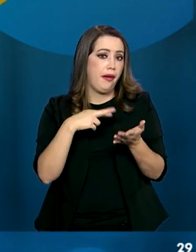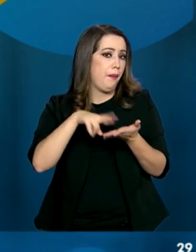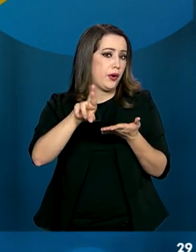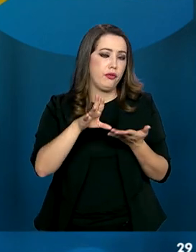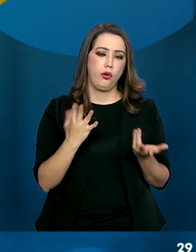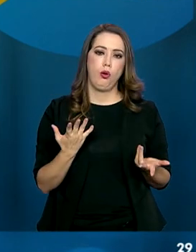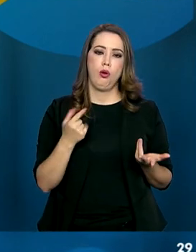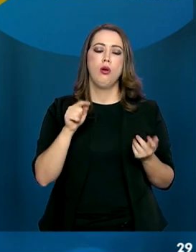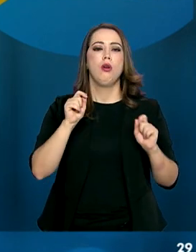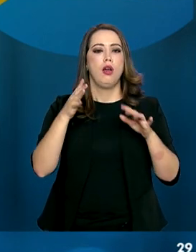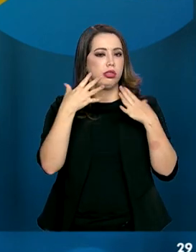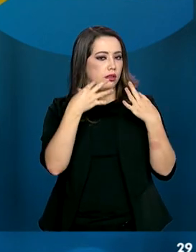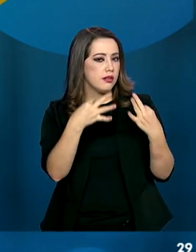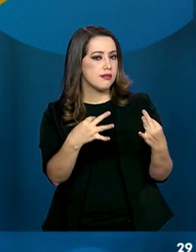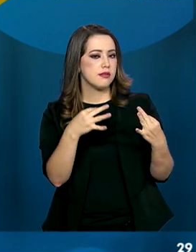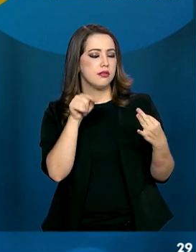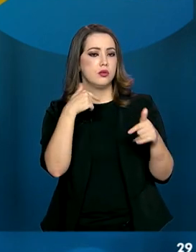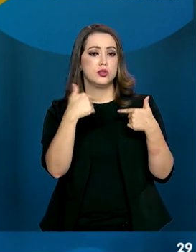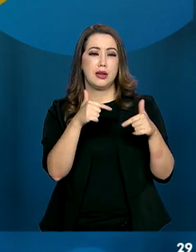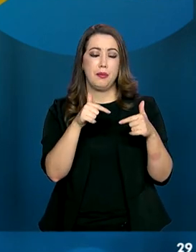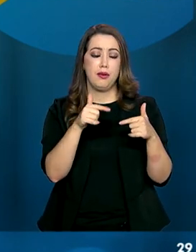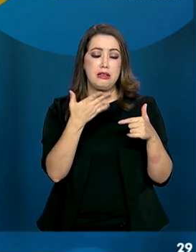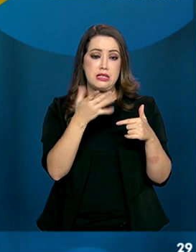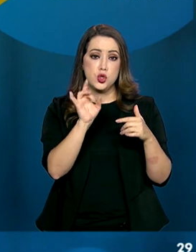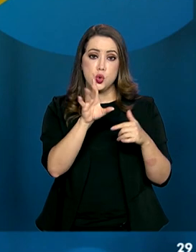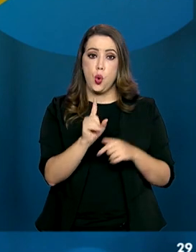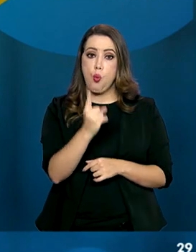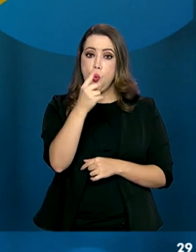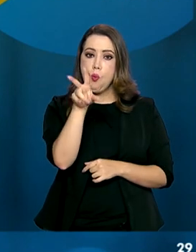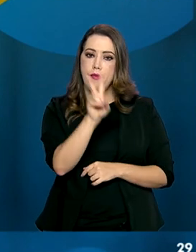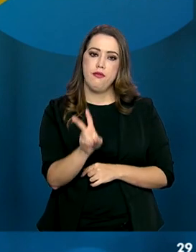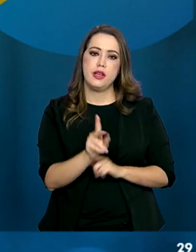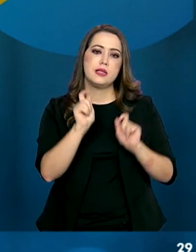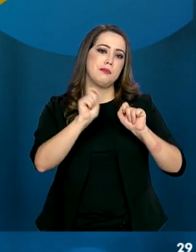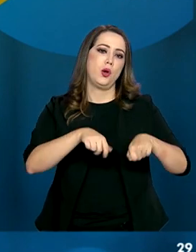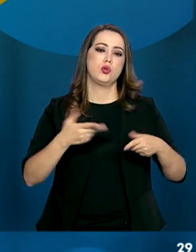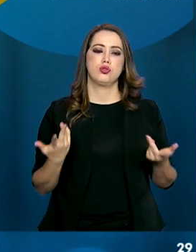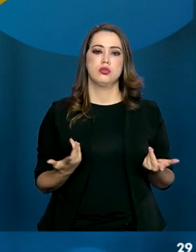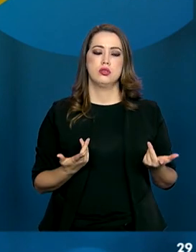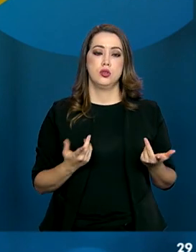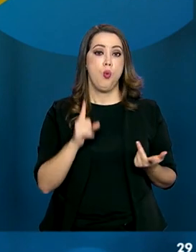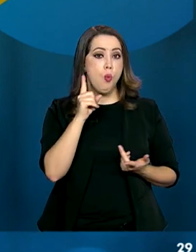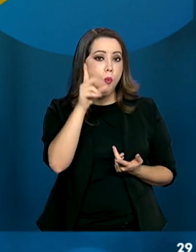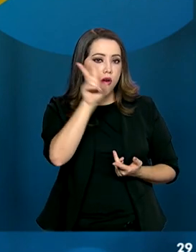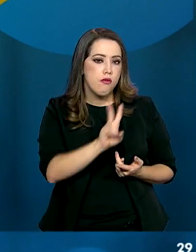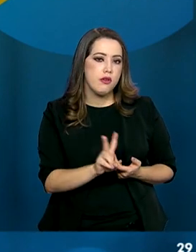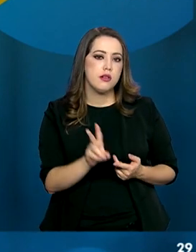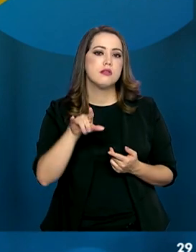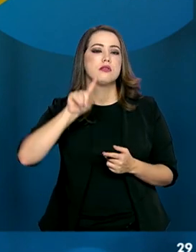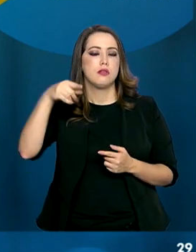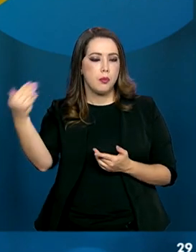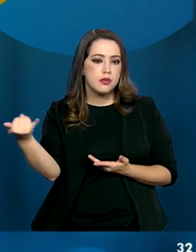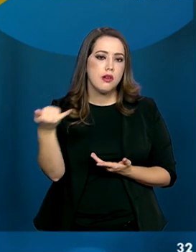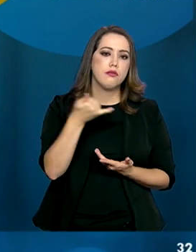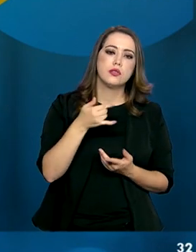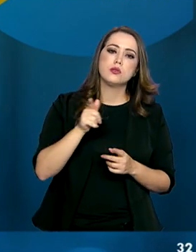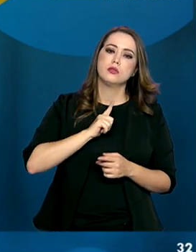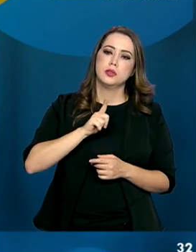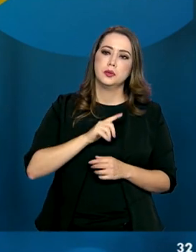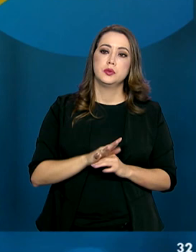atenção, essa operação só pode ser feita uma única vez e você recebe um alerta sobre isso.